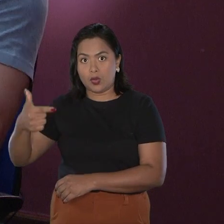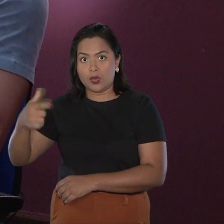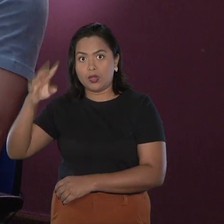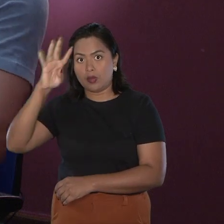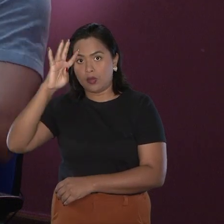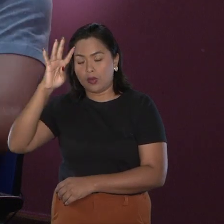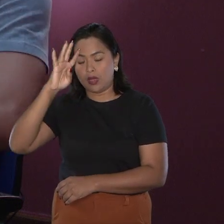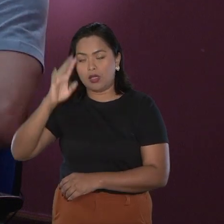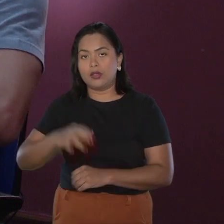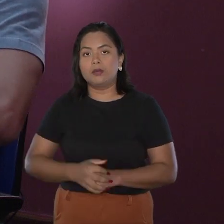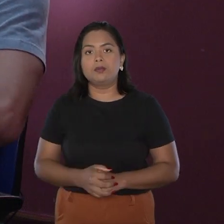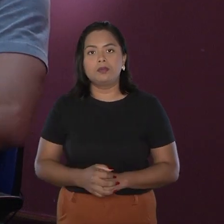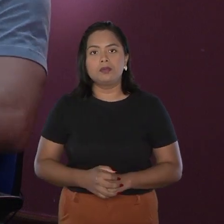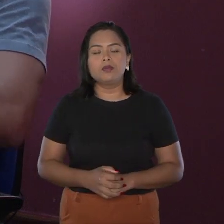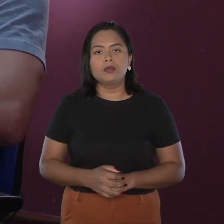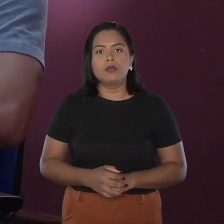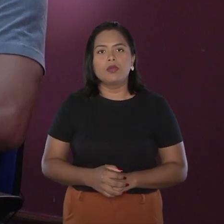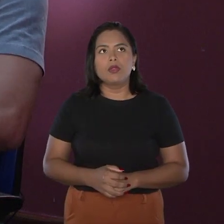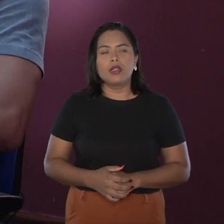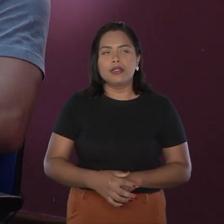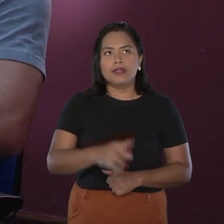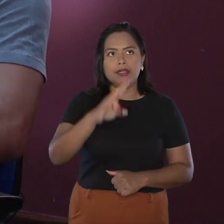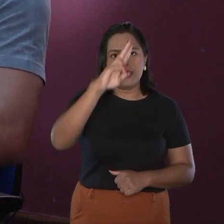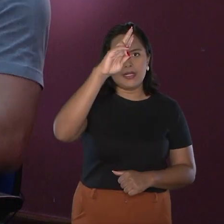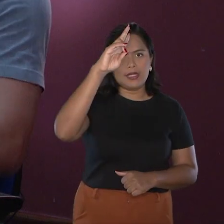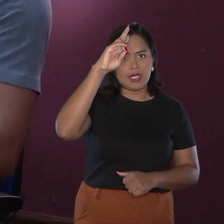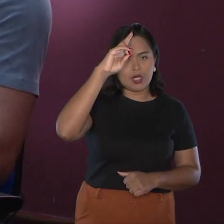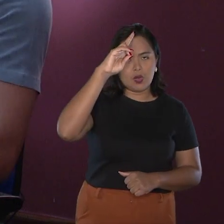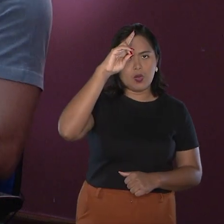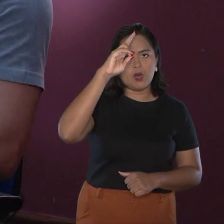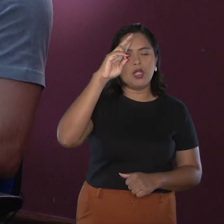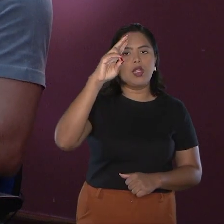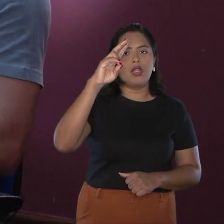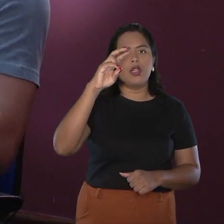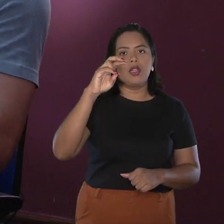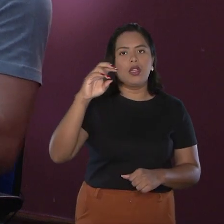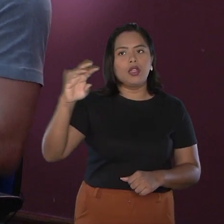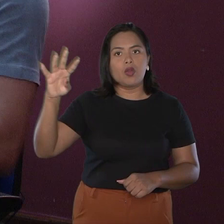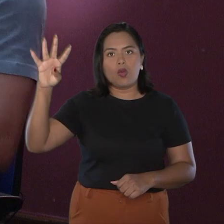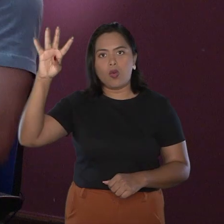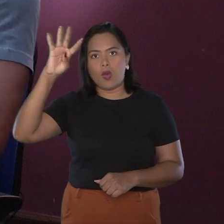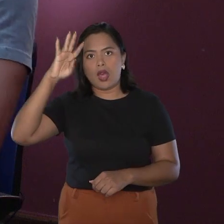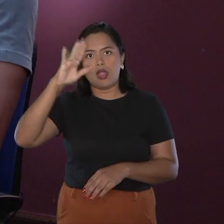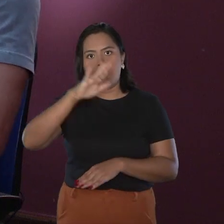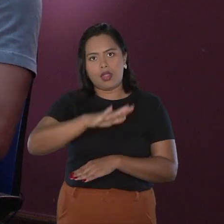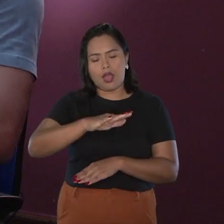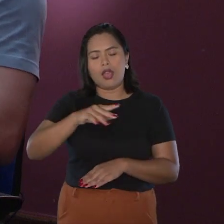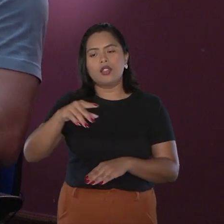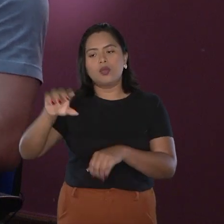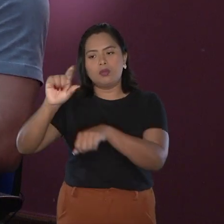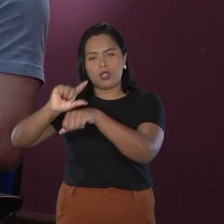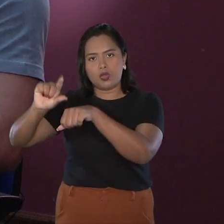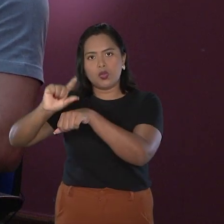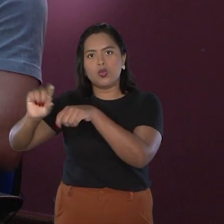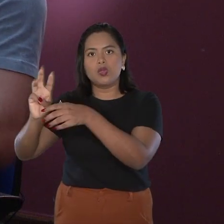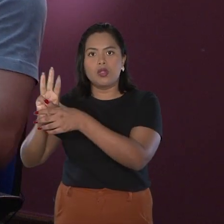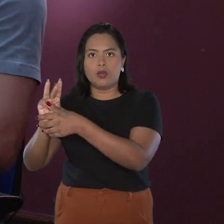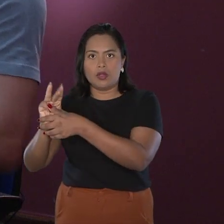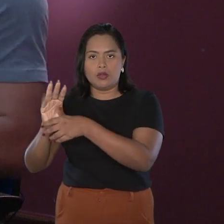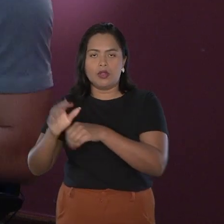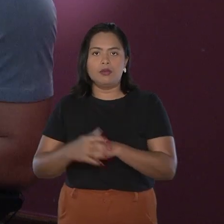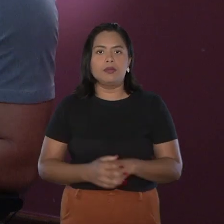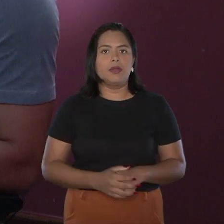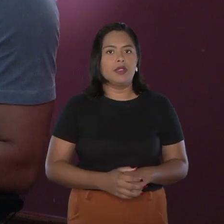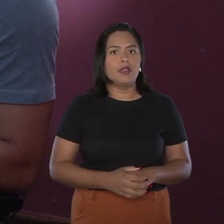à tarde para Universidade também então segunda e quarta à tarde é na universidade para os minicursos terça à tarde